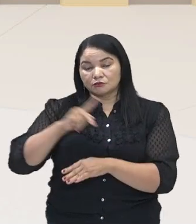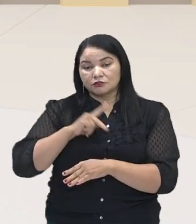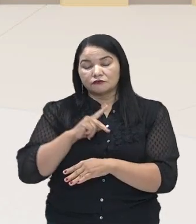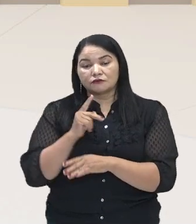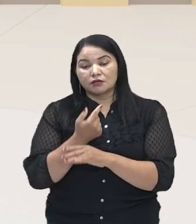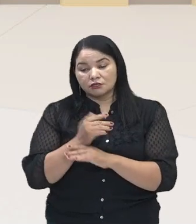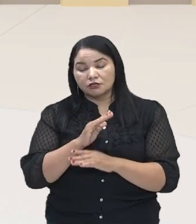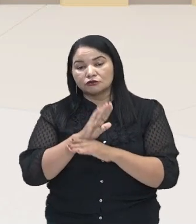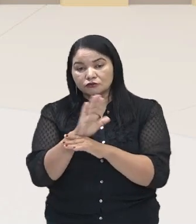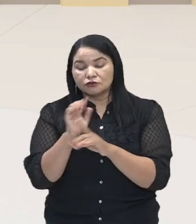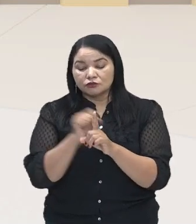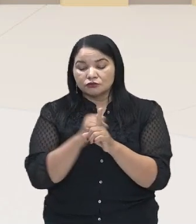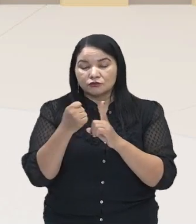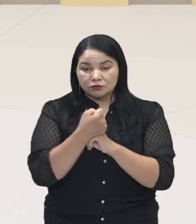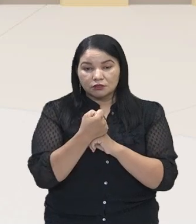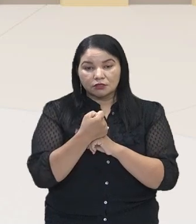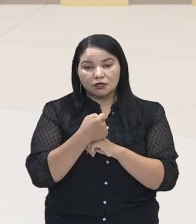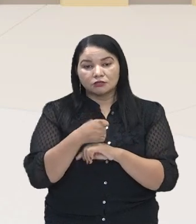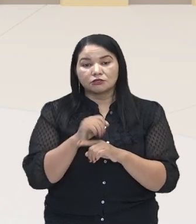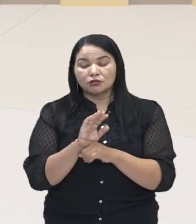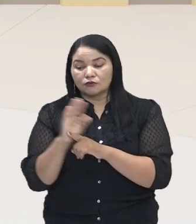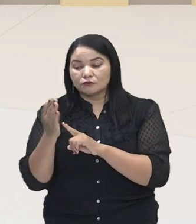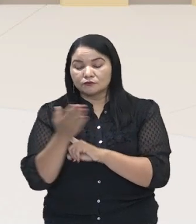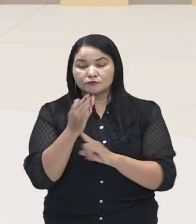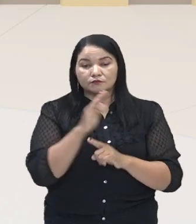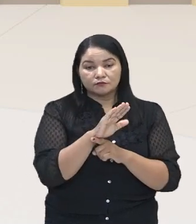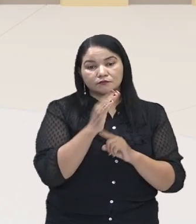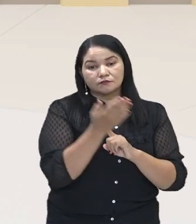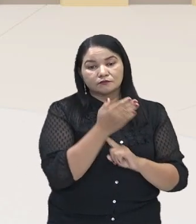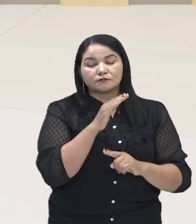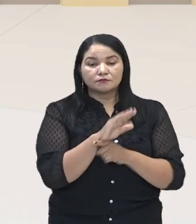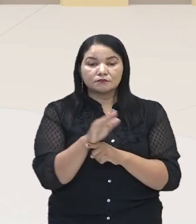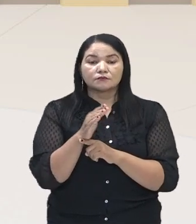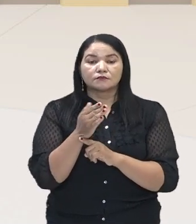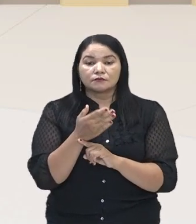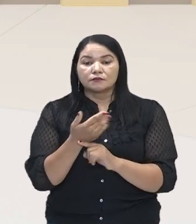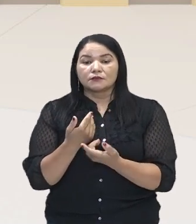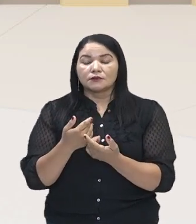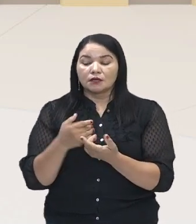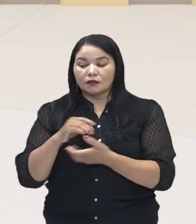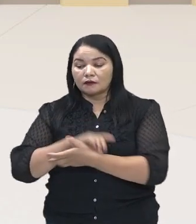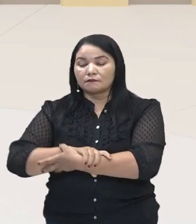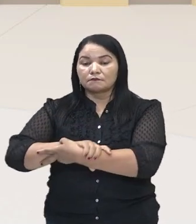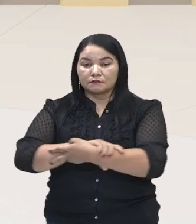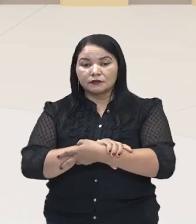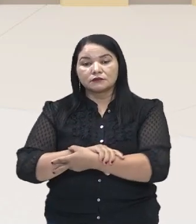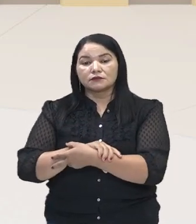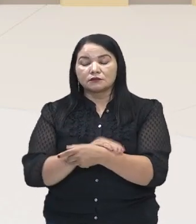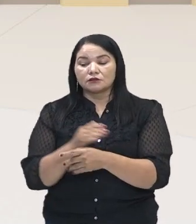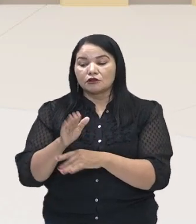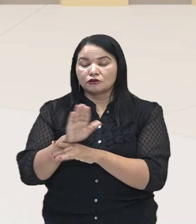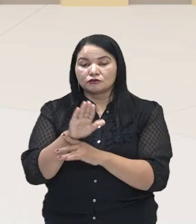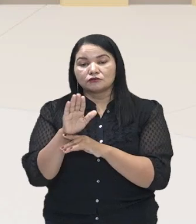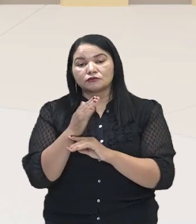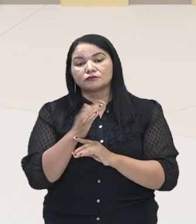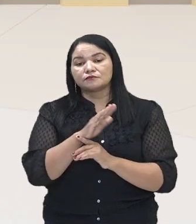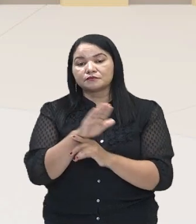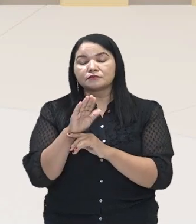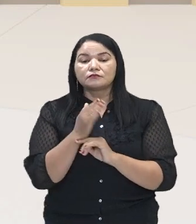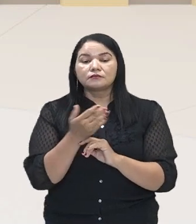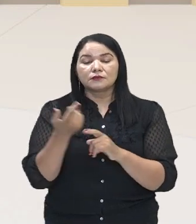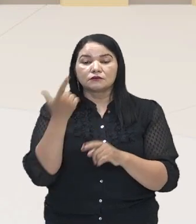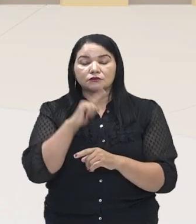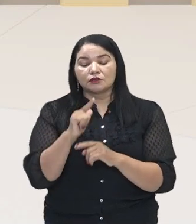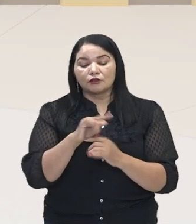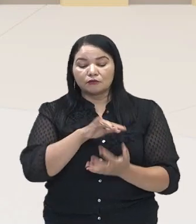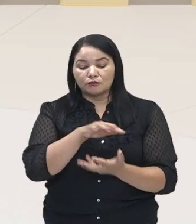a sociedade civil. Então note que todos dando as mãos vão conseguir realmente fazer um mundo muito